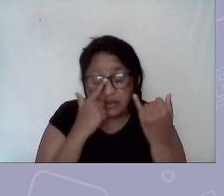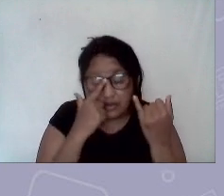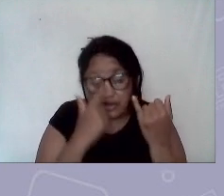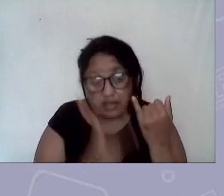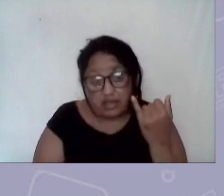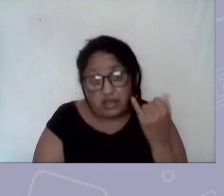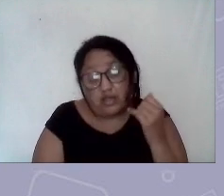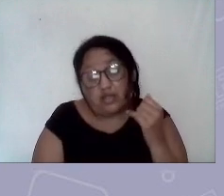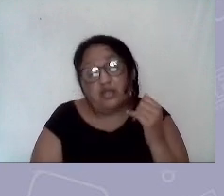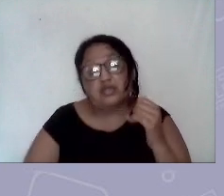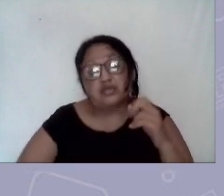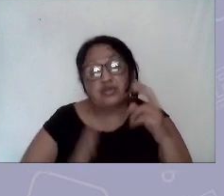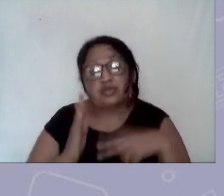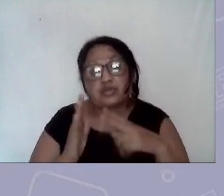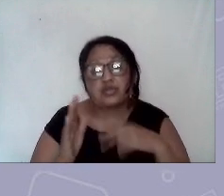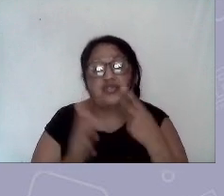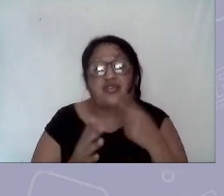diz que